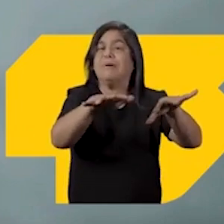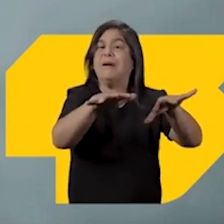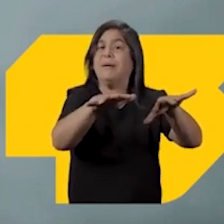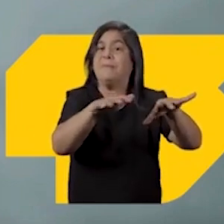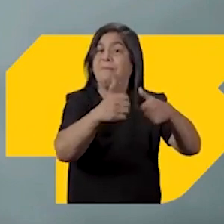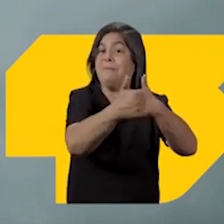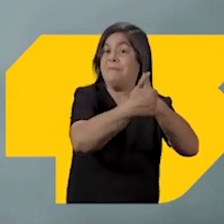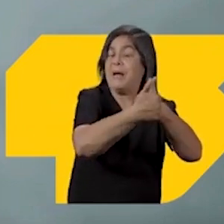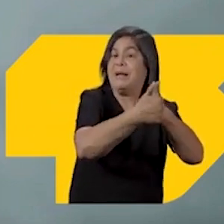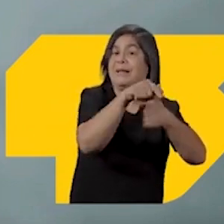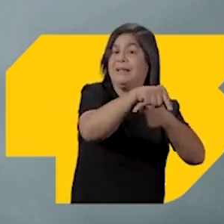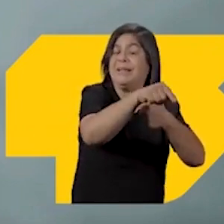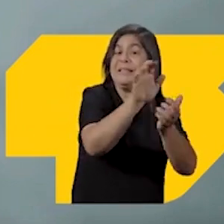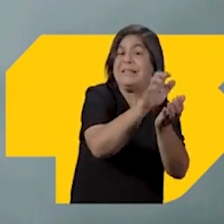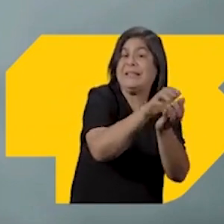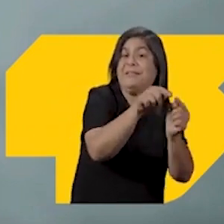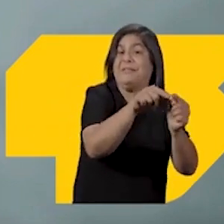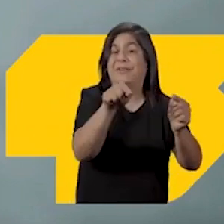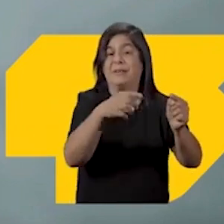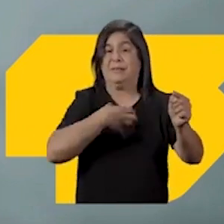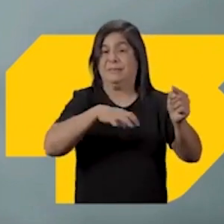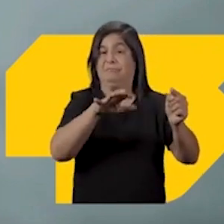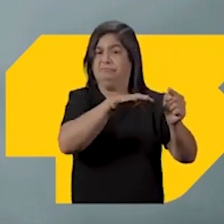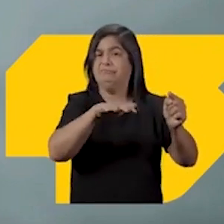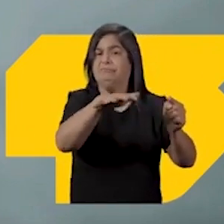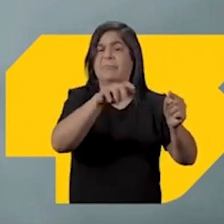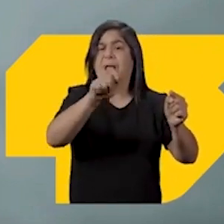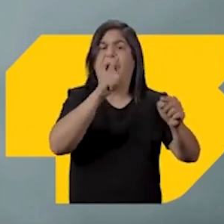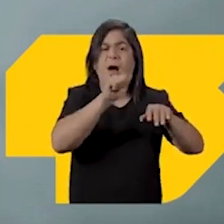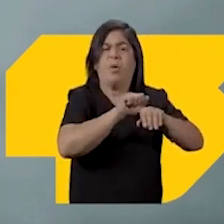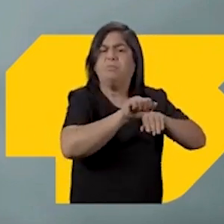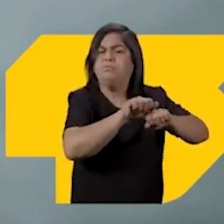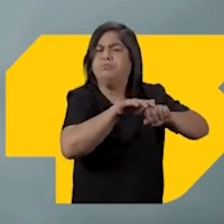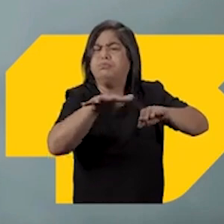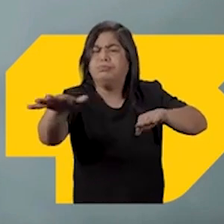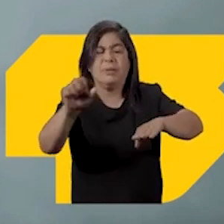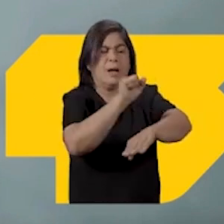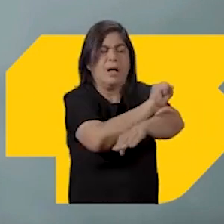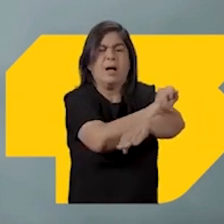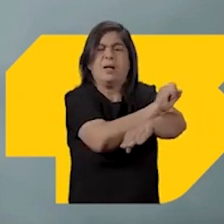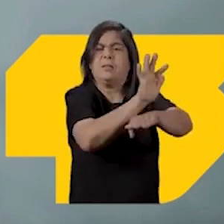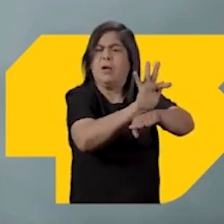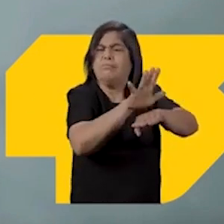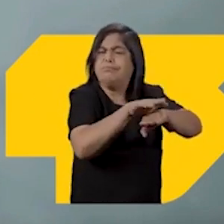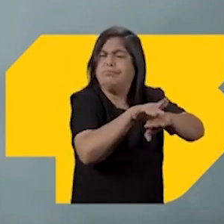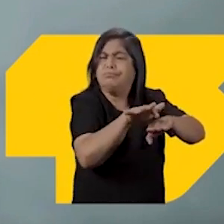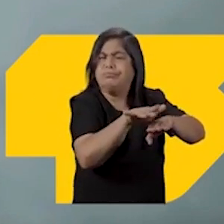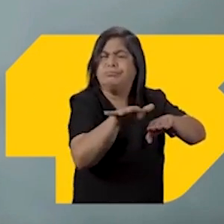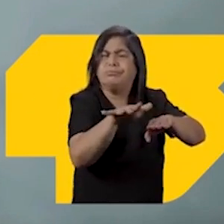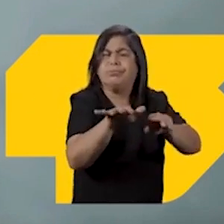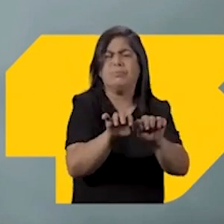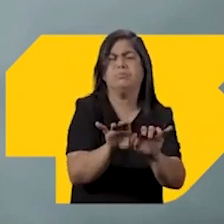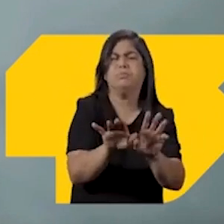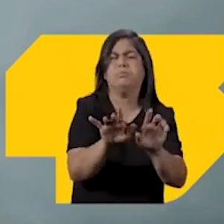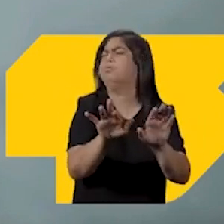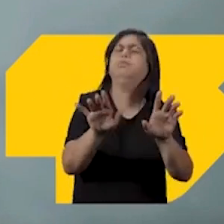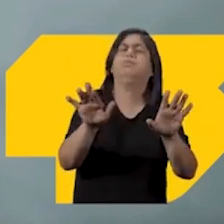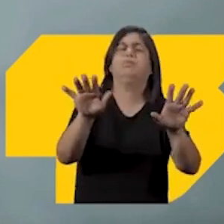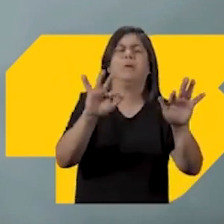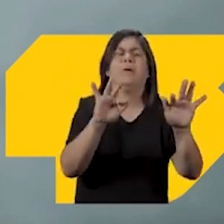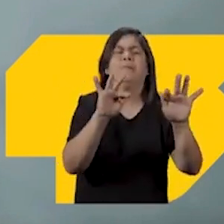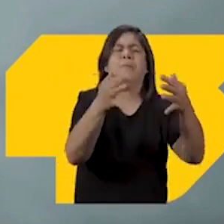do Vale do São Francisco, que fica entre Pernambuco e a Bahia. Vamos aproveitar a chegada das águas da transposição para investir